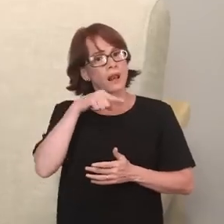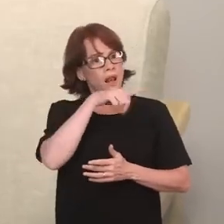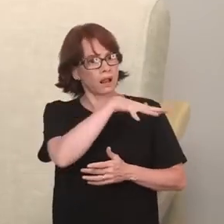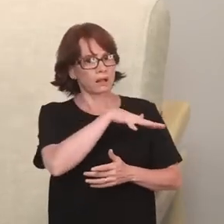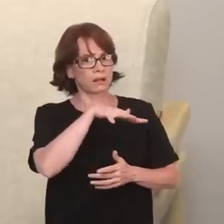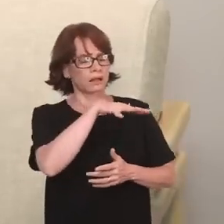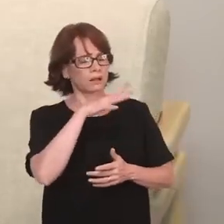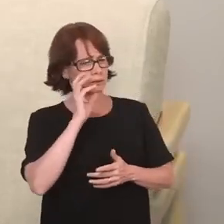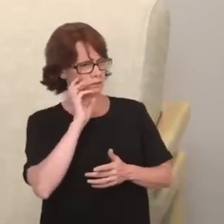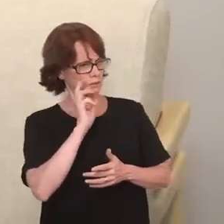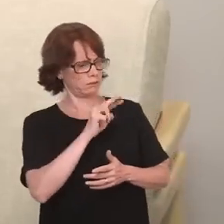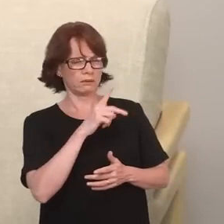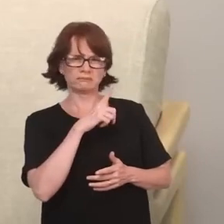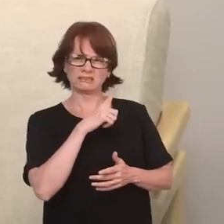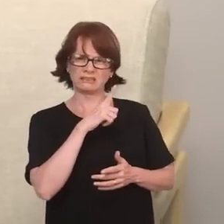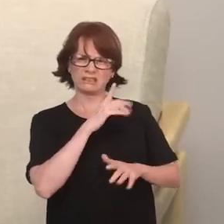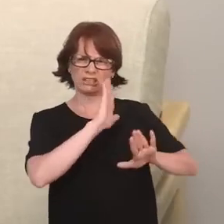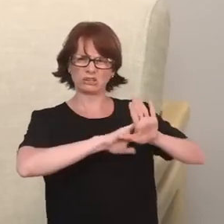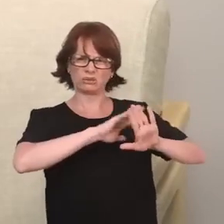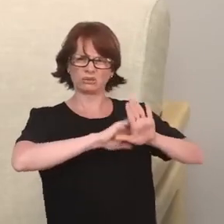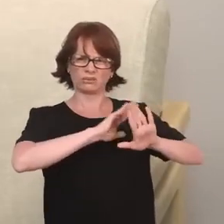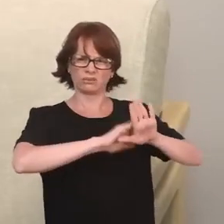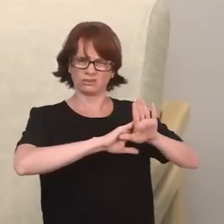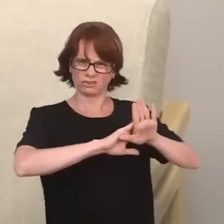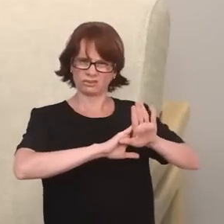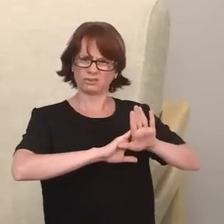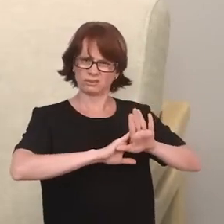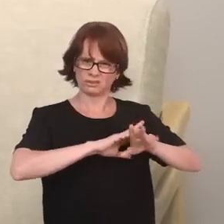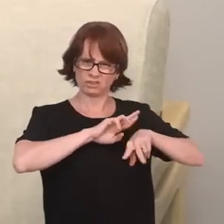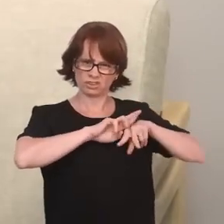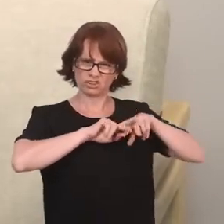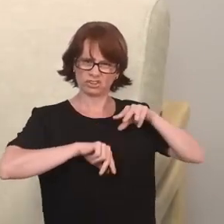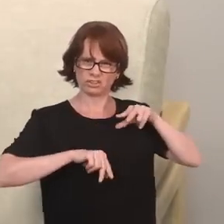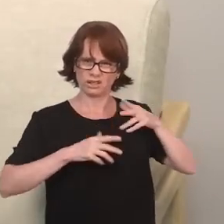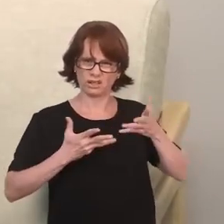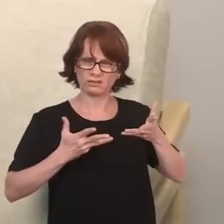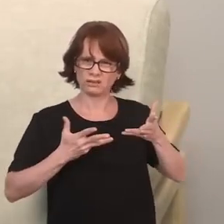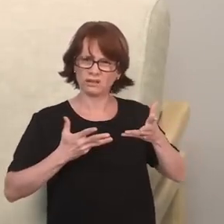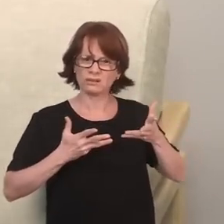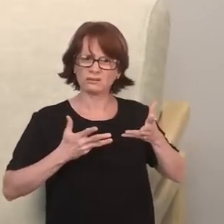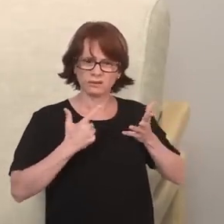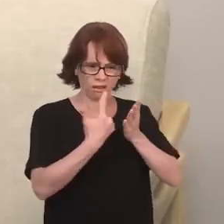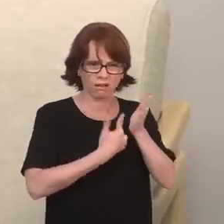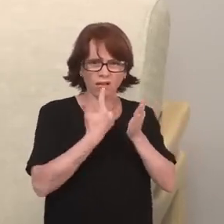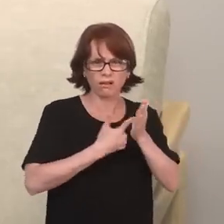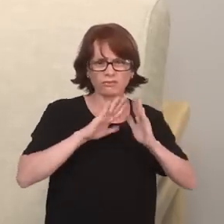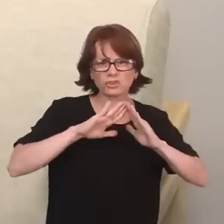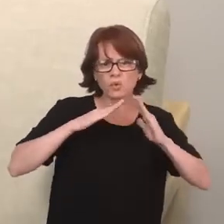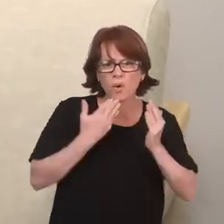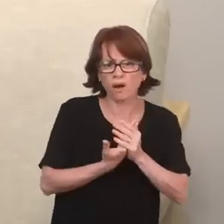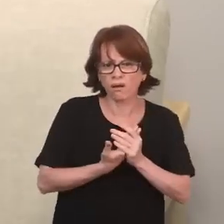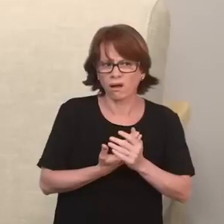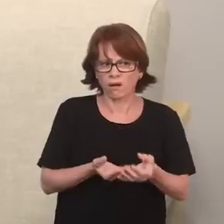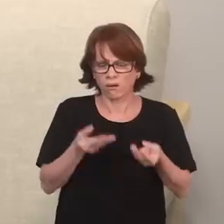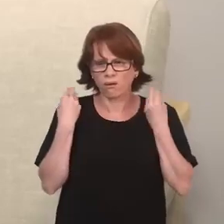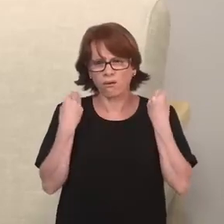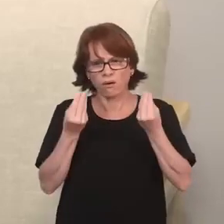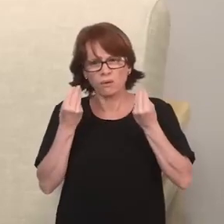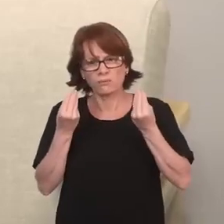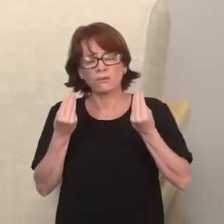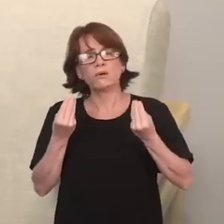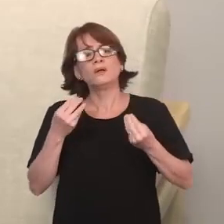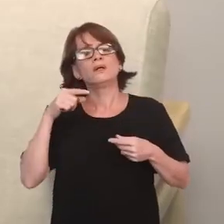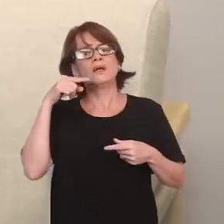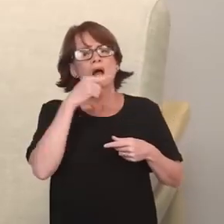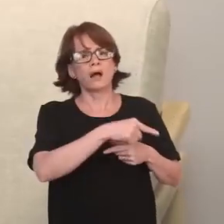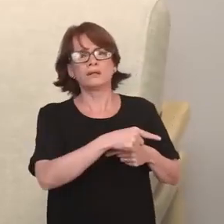nos livros escolares e ele não queria entregar esses livros nas escolas. Só que aí ele sofreu a ação do Ministério Público, porque